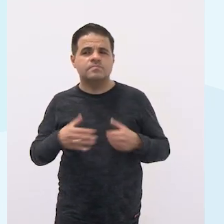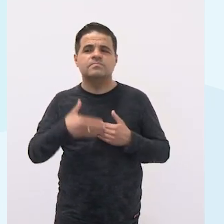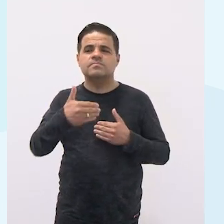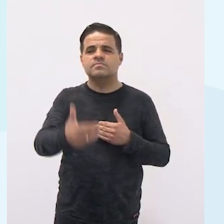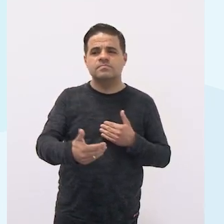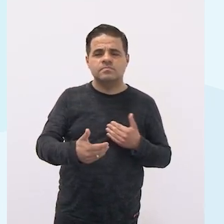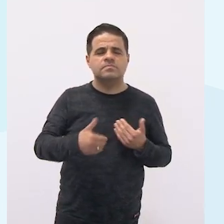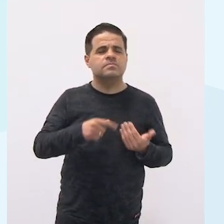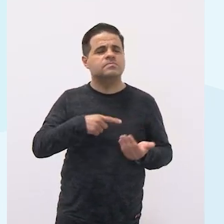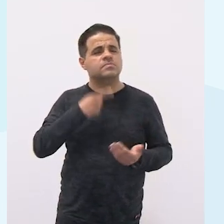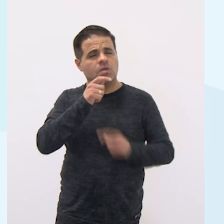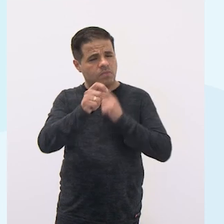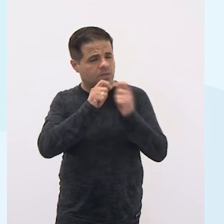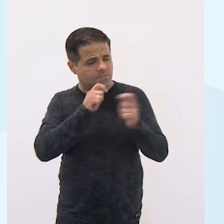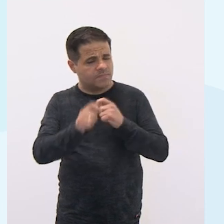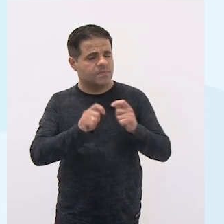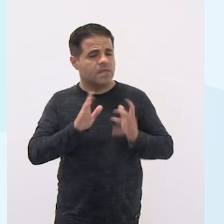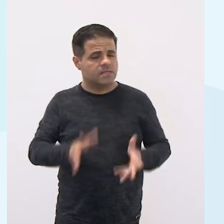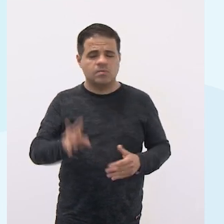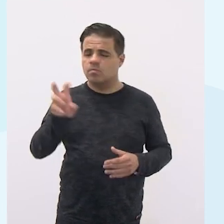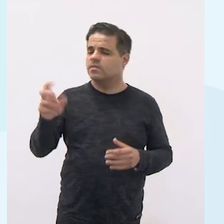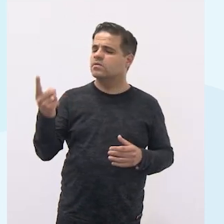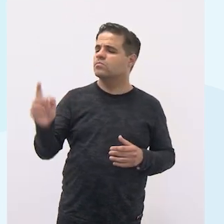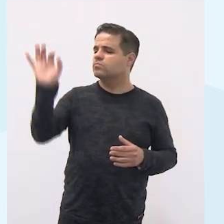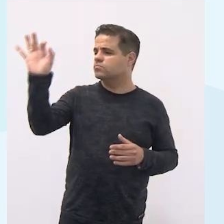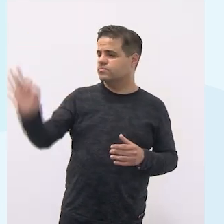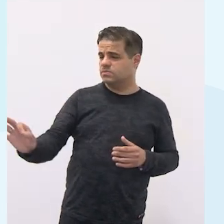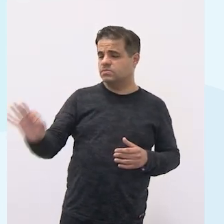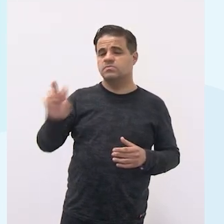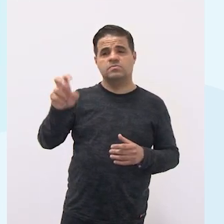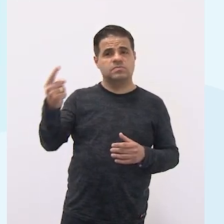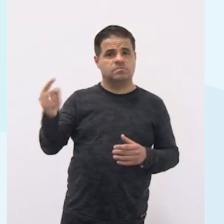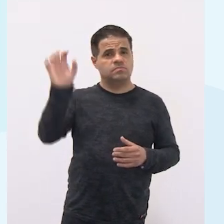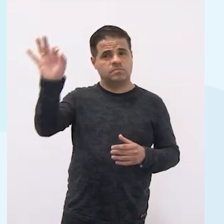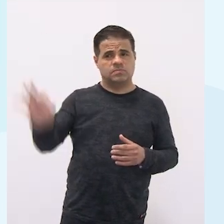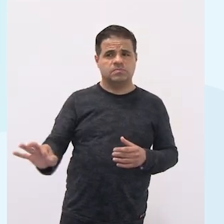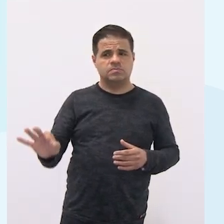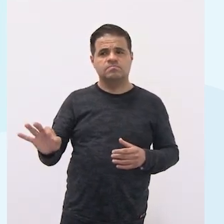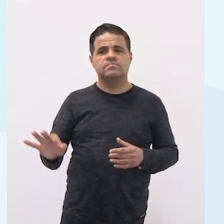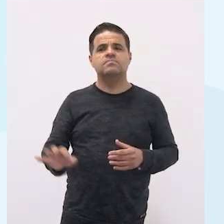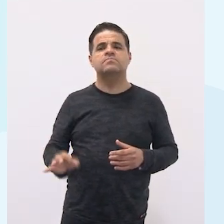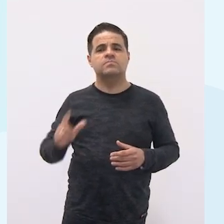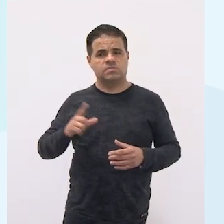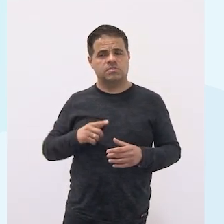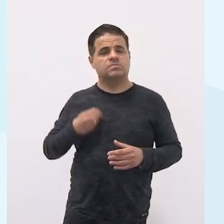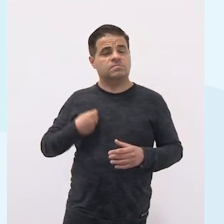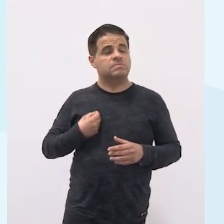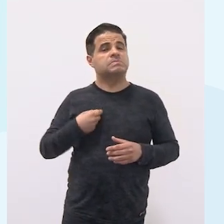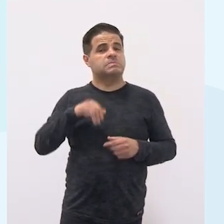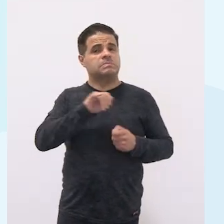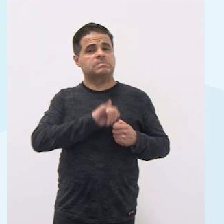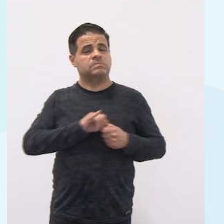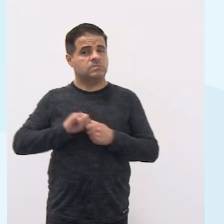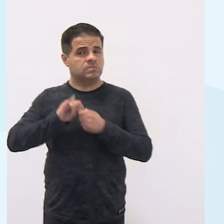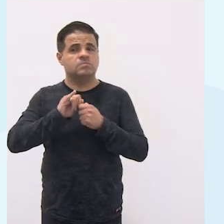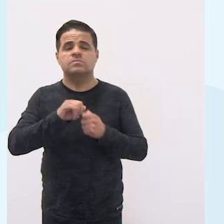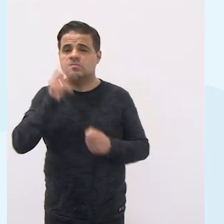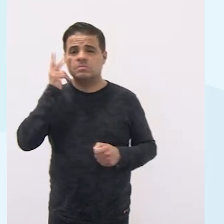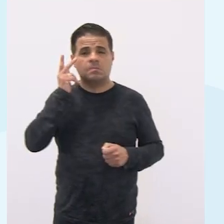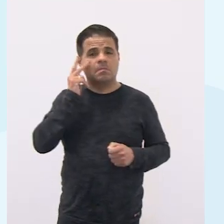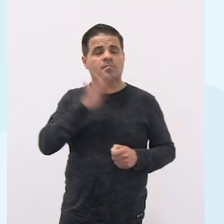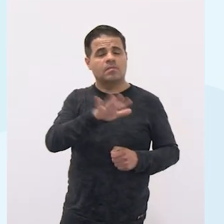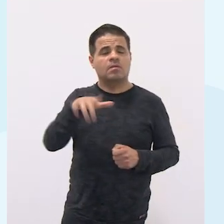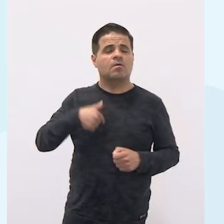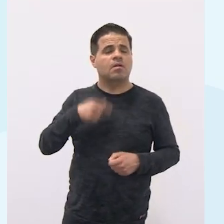eu entrevistei, 51% só, 51 delas tinha vida sexual. 51. E olha que